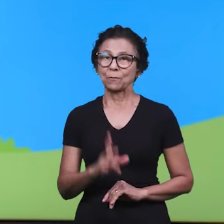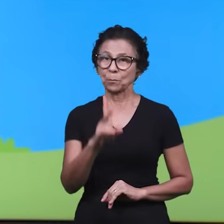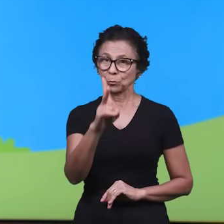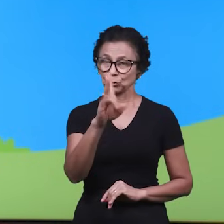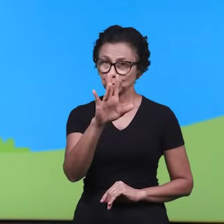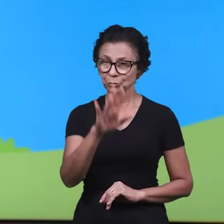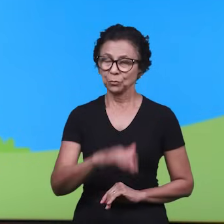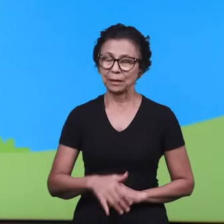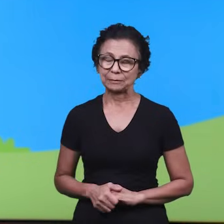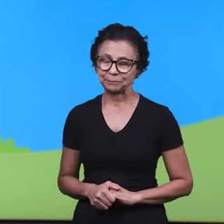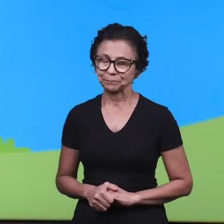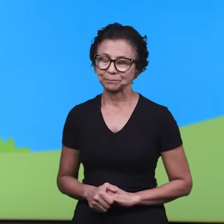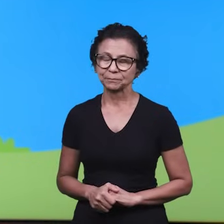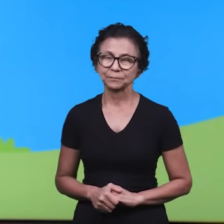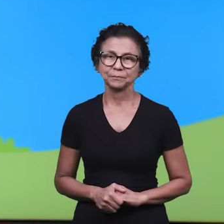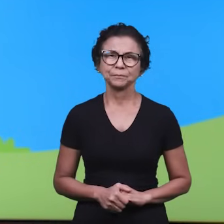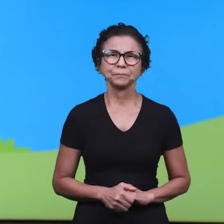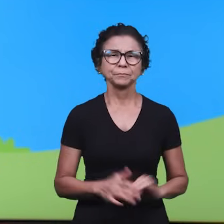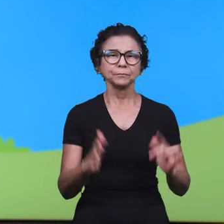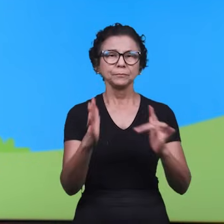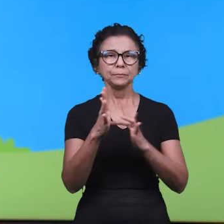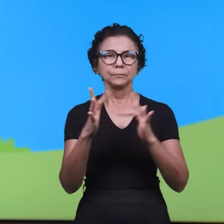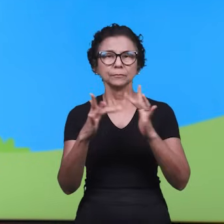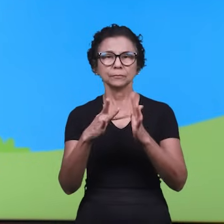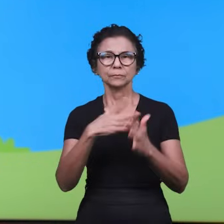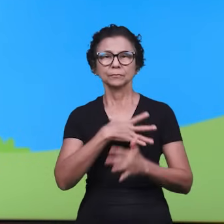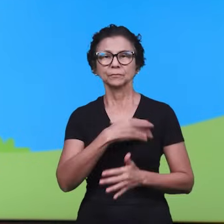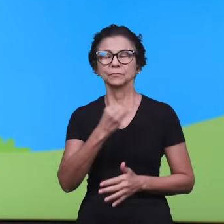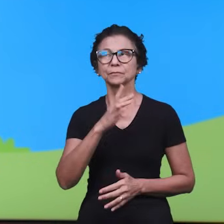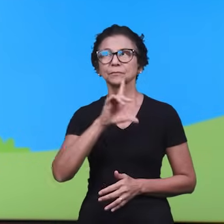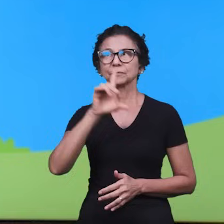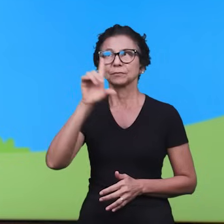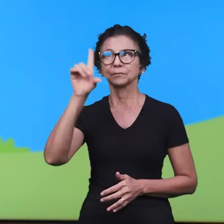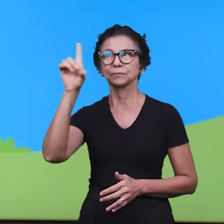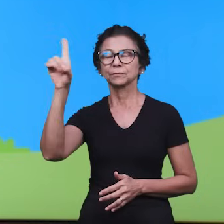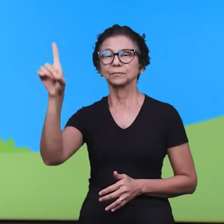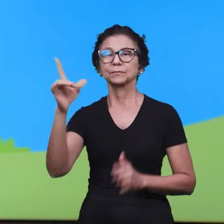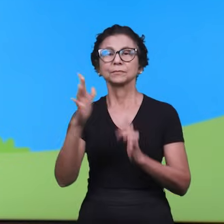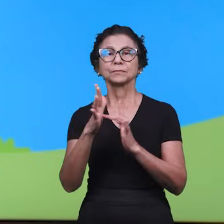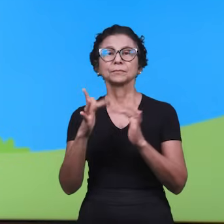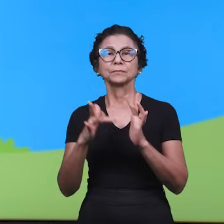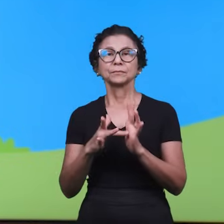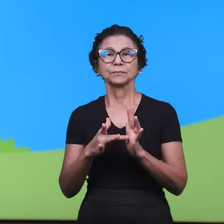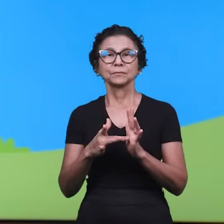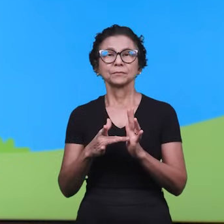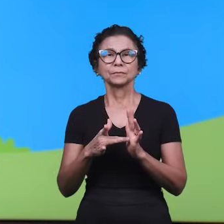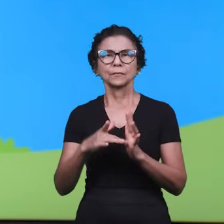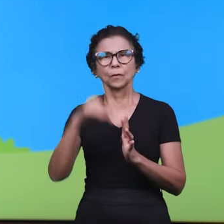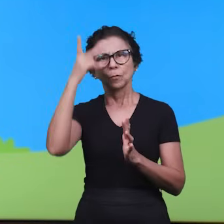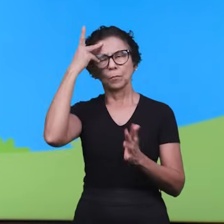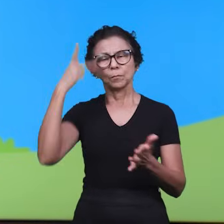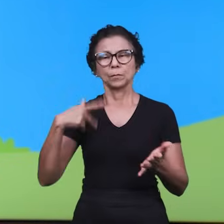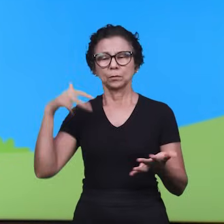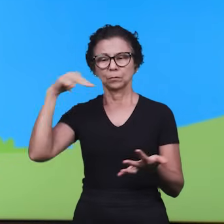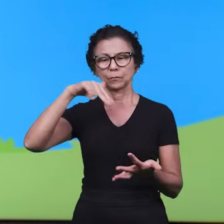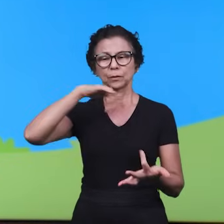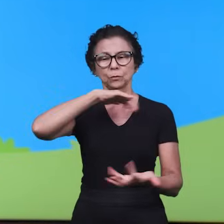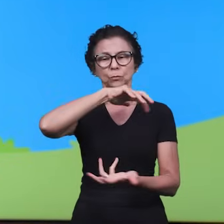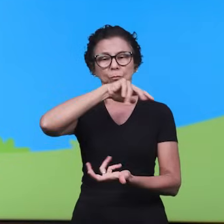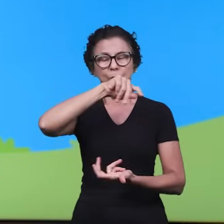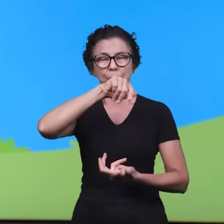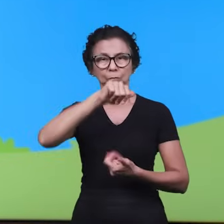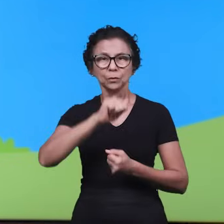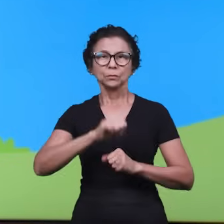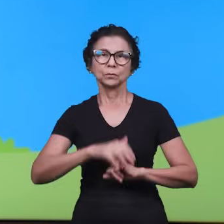aí. Jesus, o Filho de Deus, o nosso Salvador, veio ao mundo para nos ensinar que a